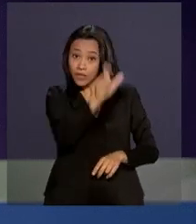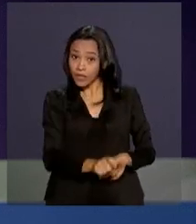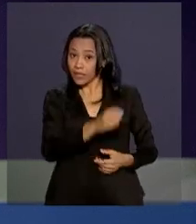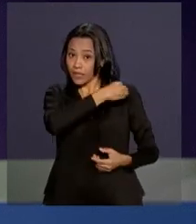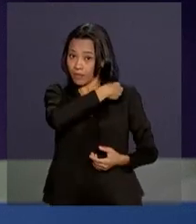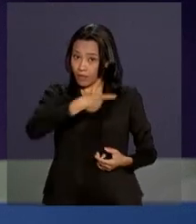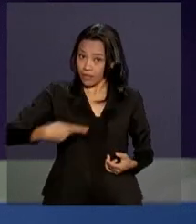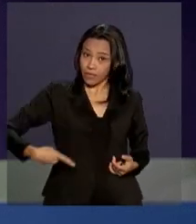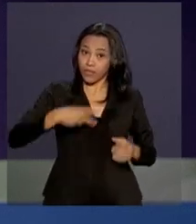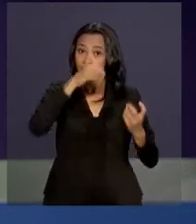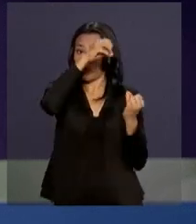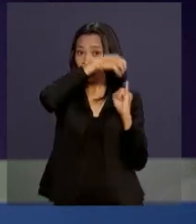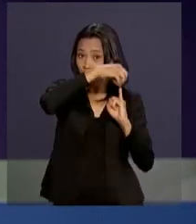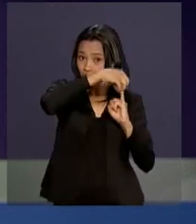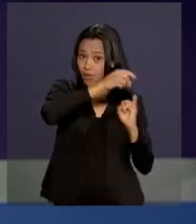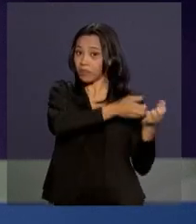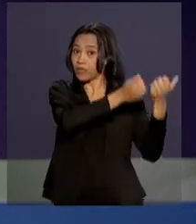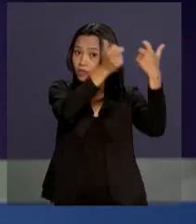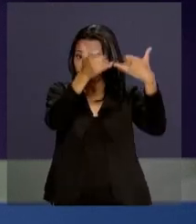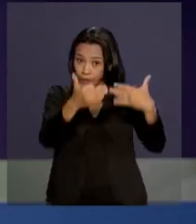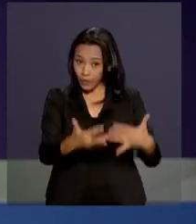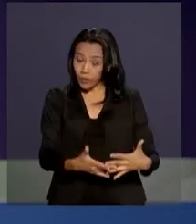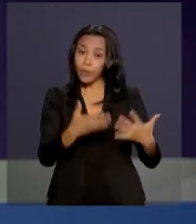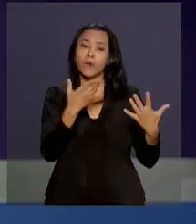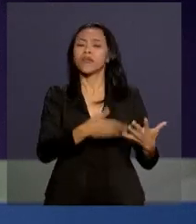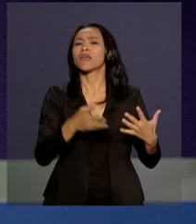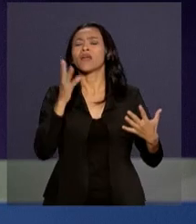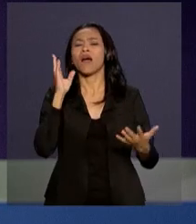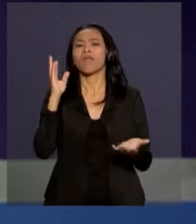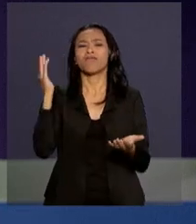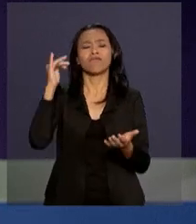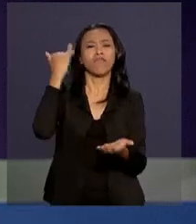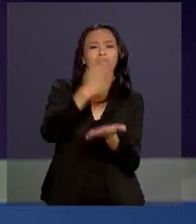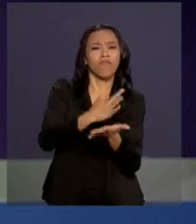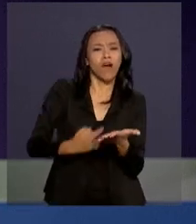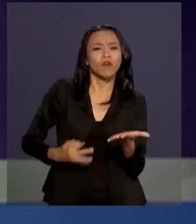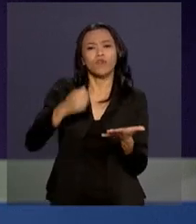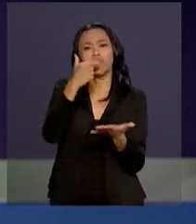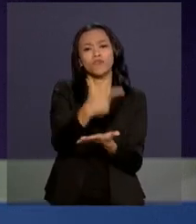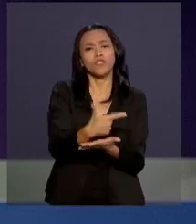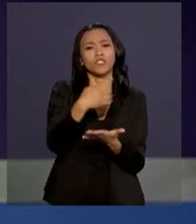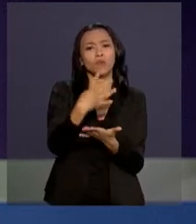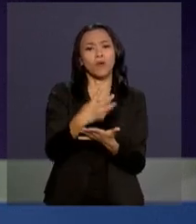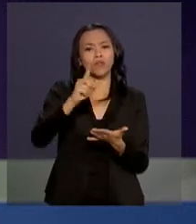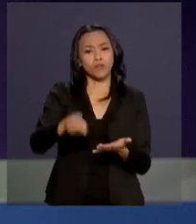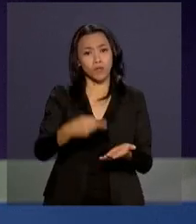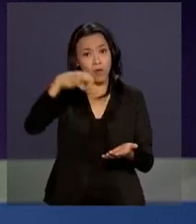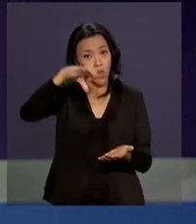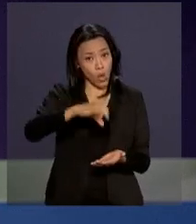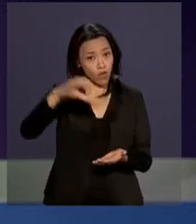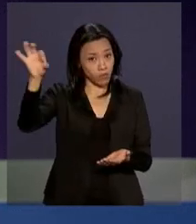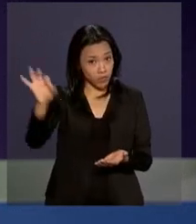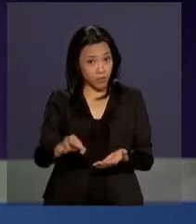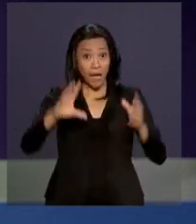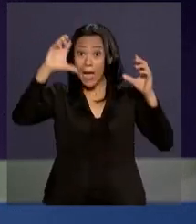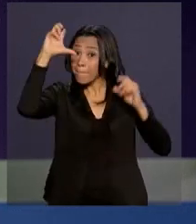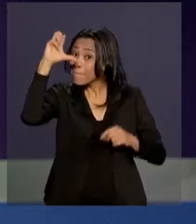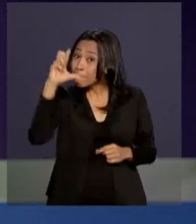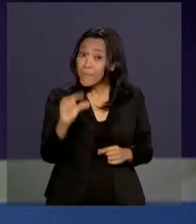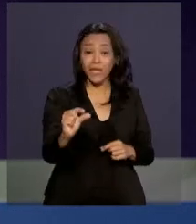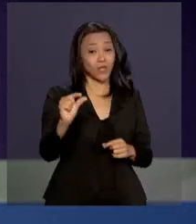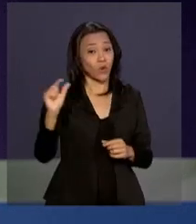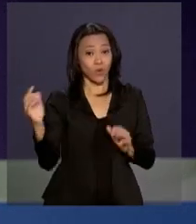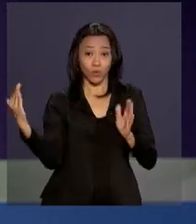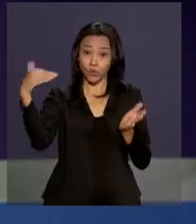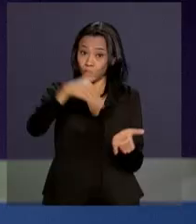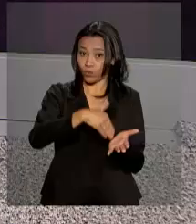maria inês fini ressaltou que a taxa de ausência foi de 24,9 por cento a menor taxa dos últimos